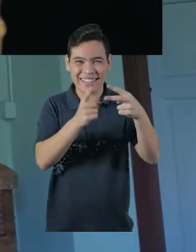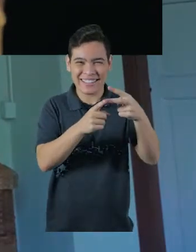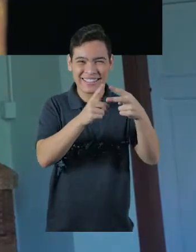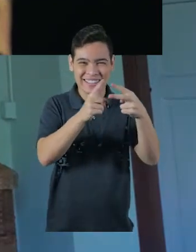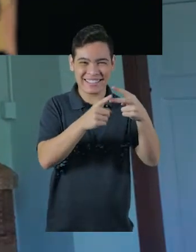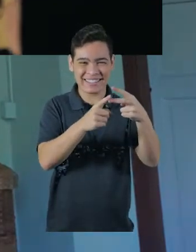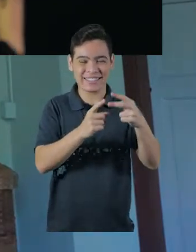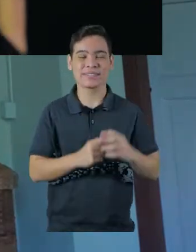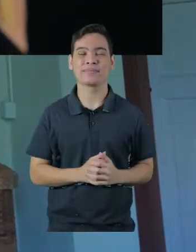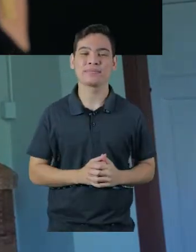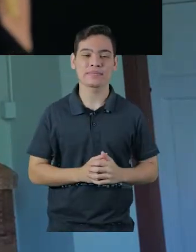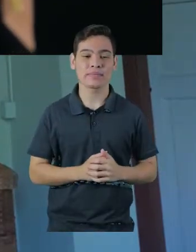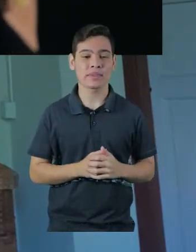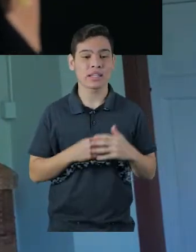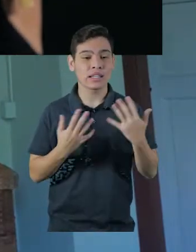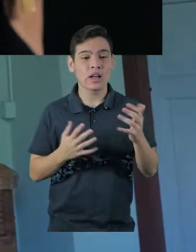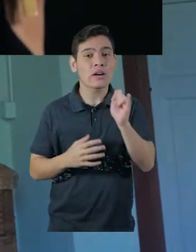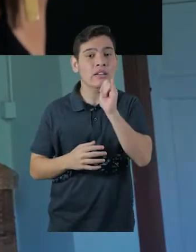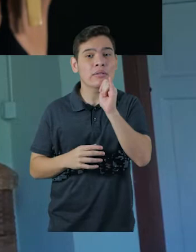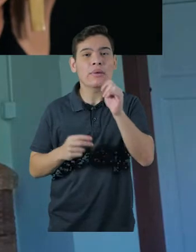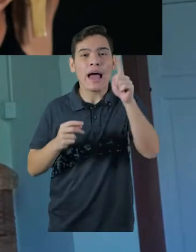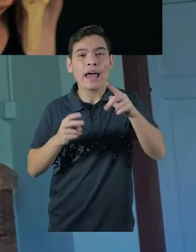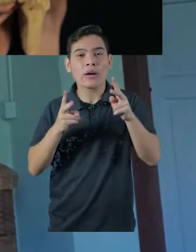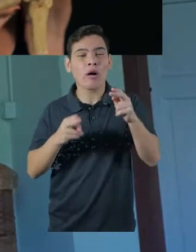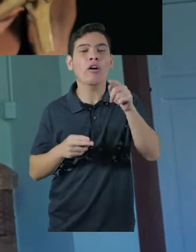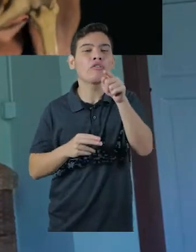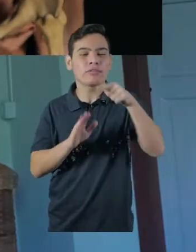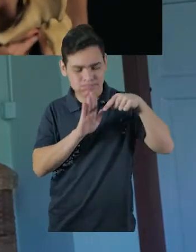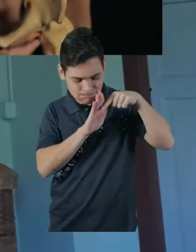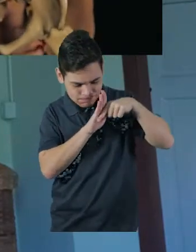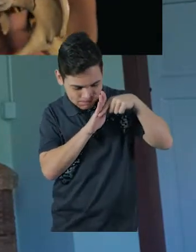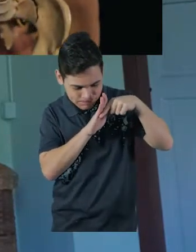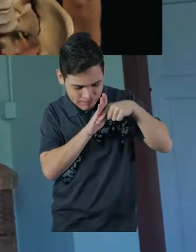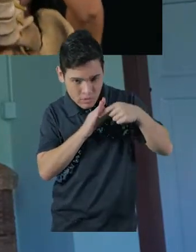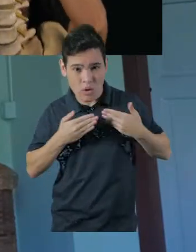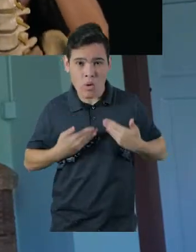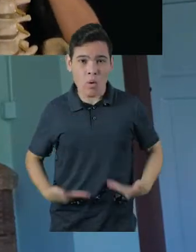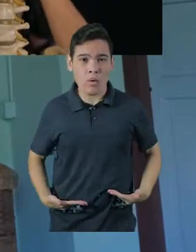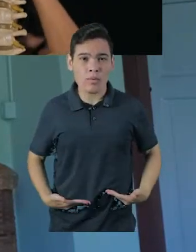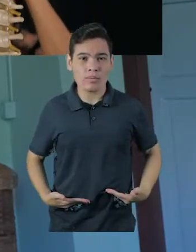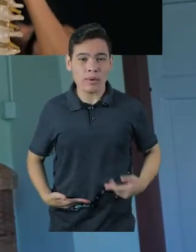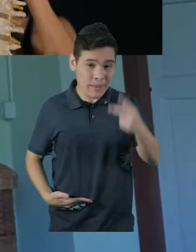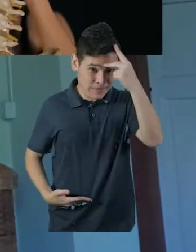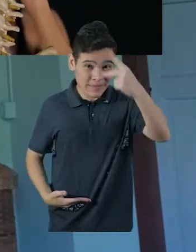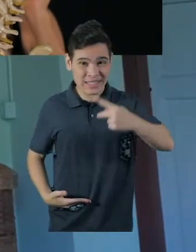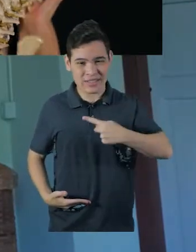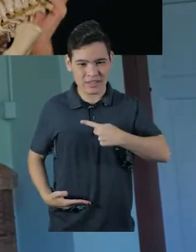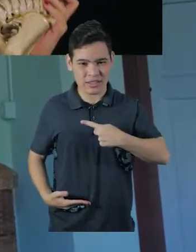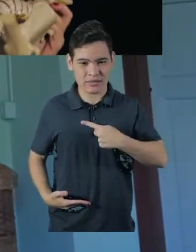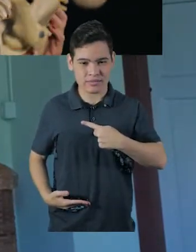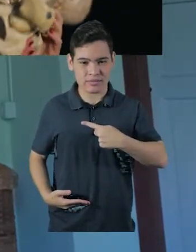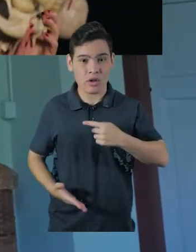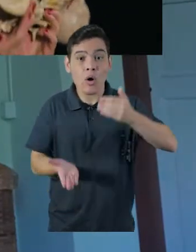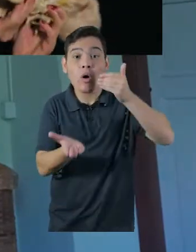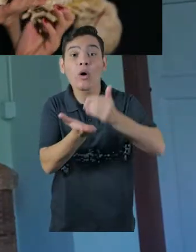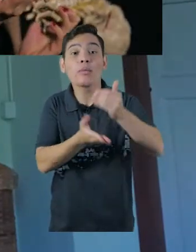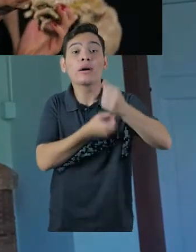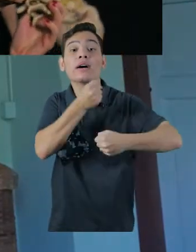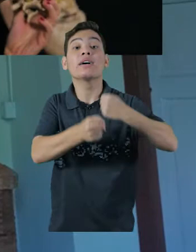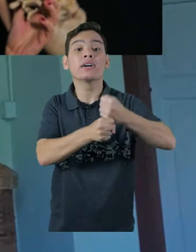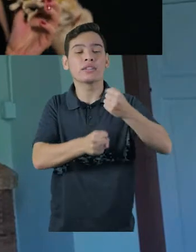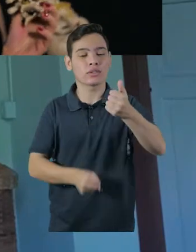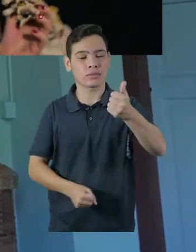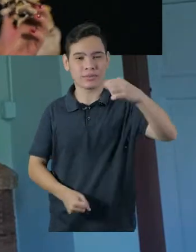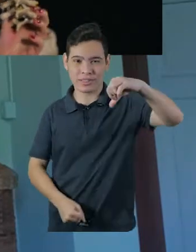para uma investigação solo, nesse caso, você investigando o seu próprio movimento. Ele começou a ser desenvolvido nos